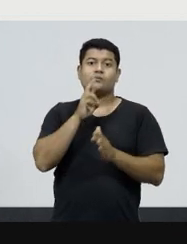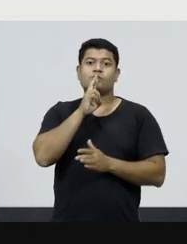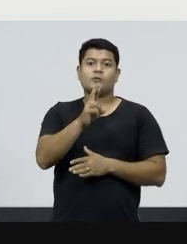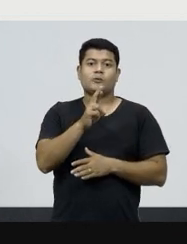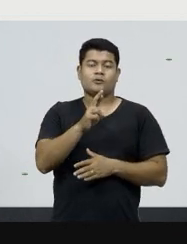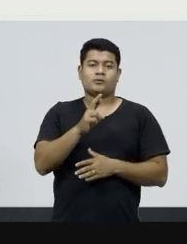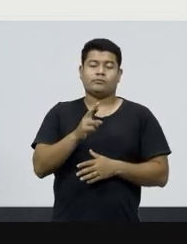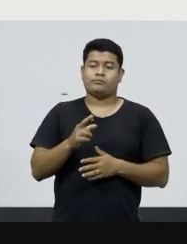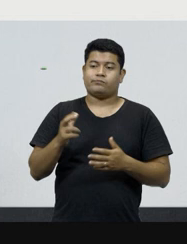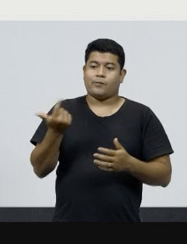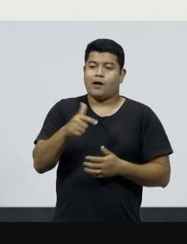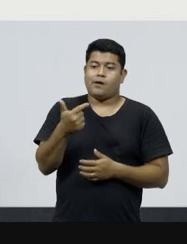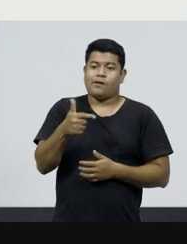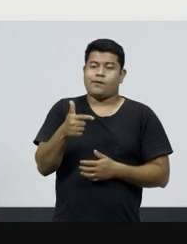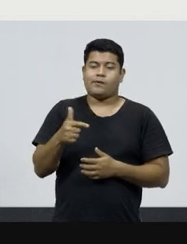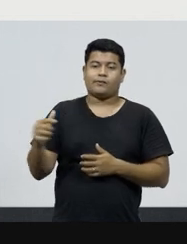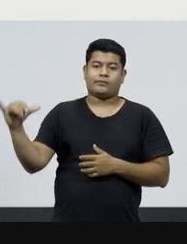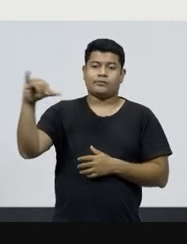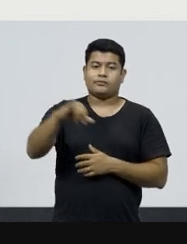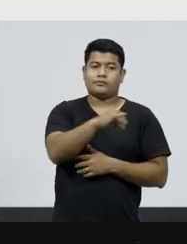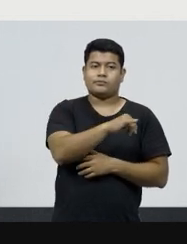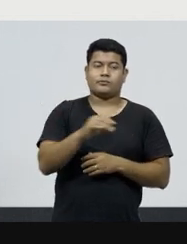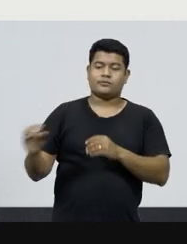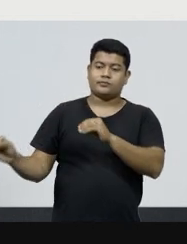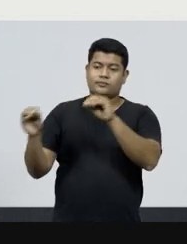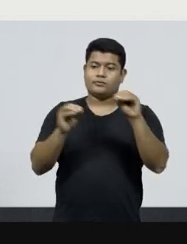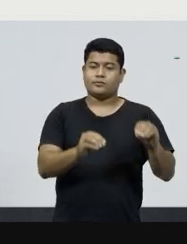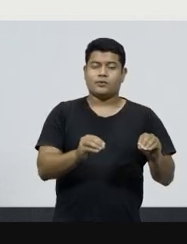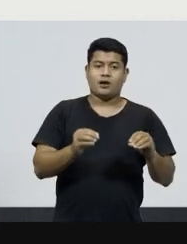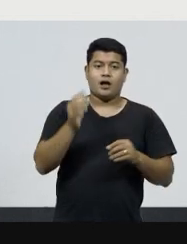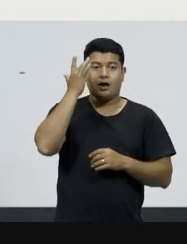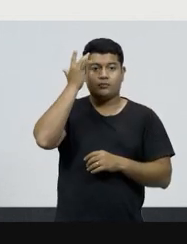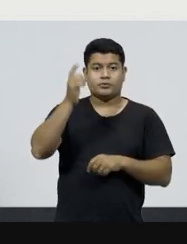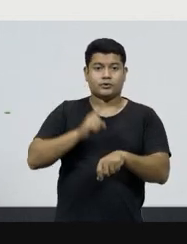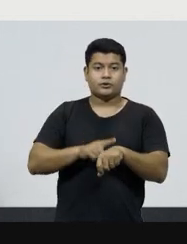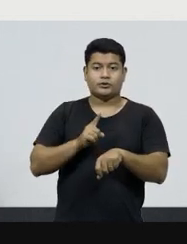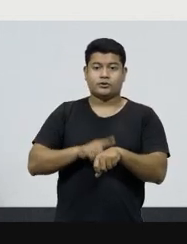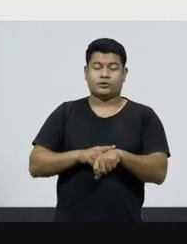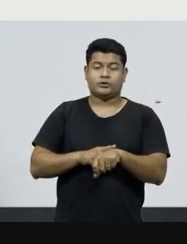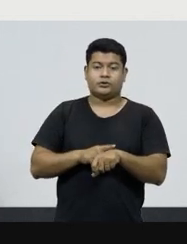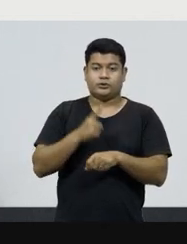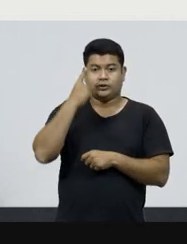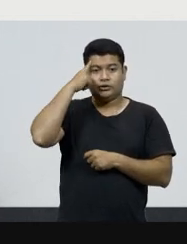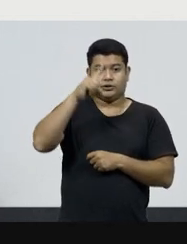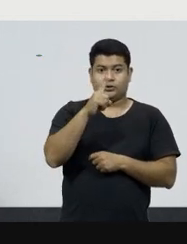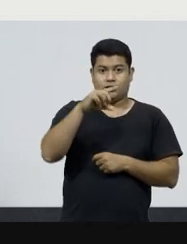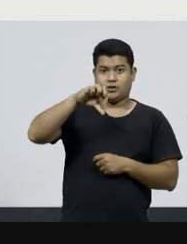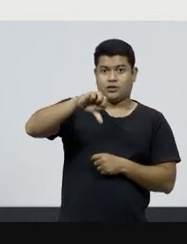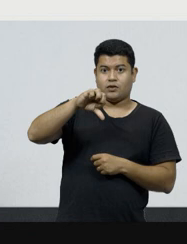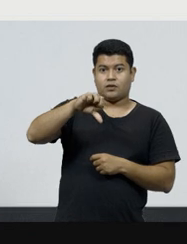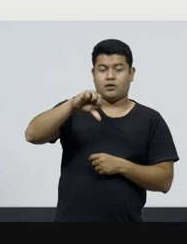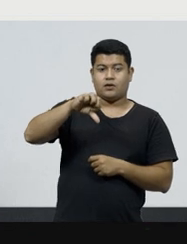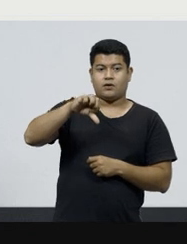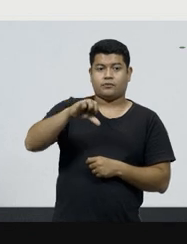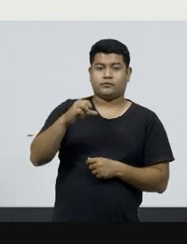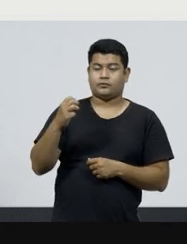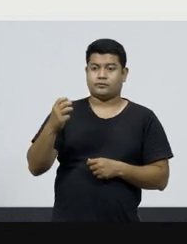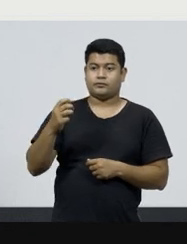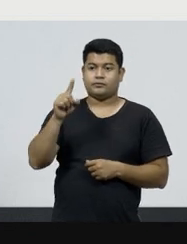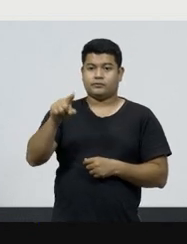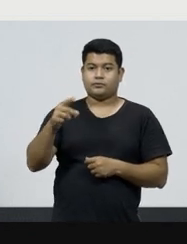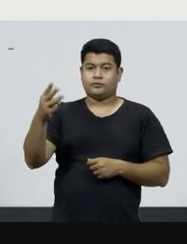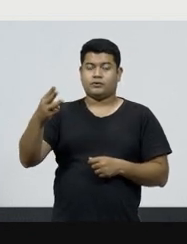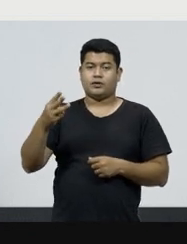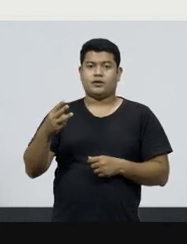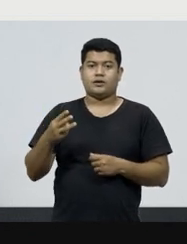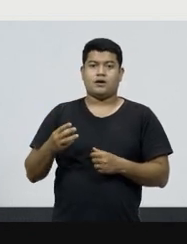teremos aeronave disponível para a realização dessa transferência amanhã, dia 9/3, porque o Arcanjo 6 está em missão hoje à noite até